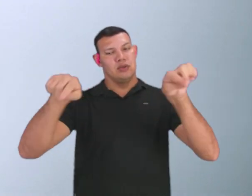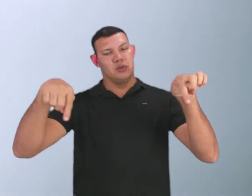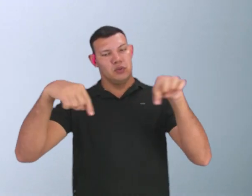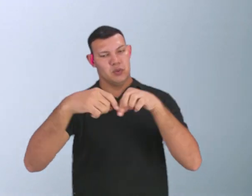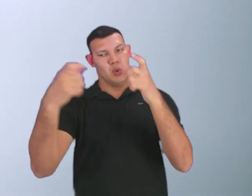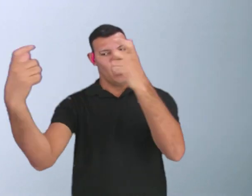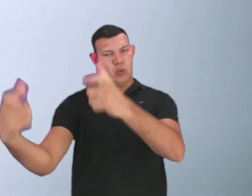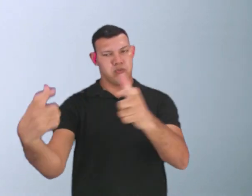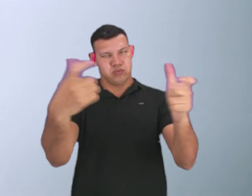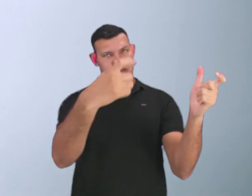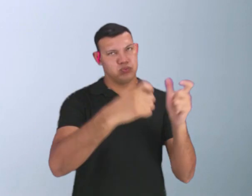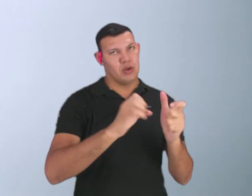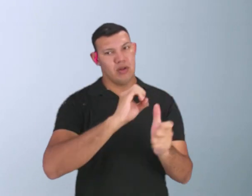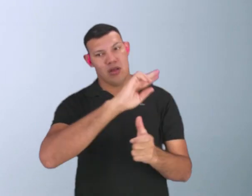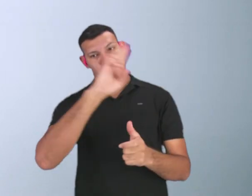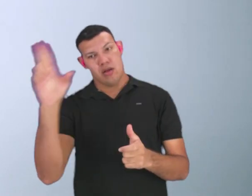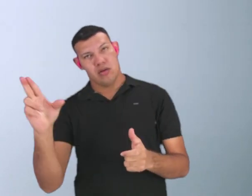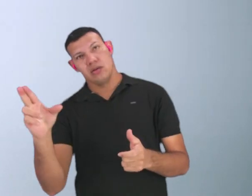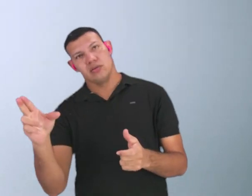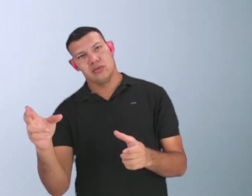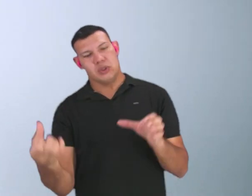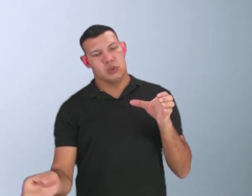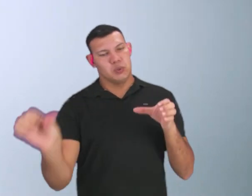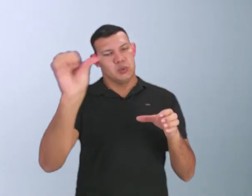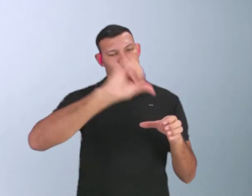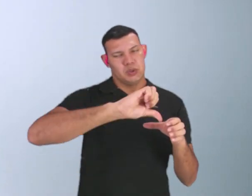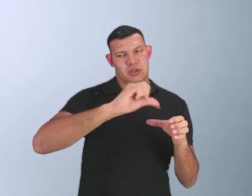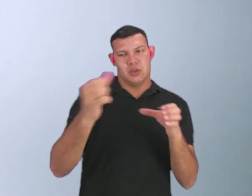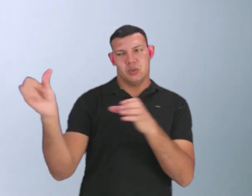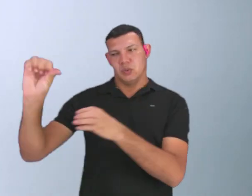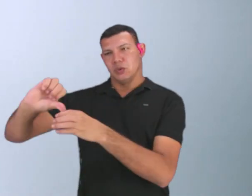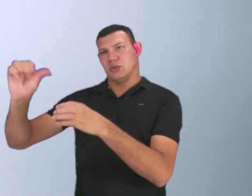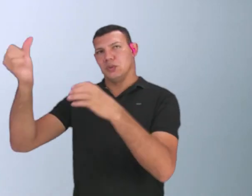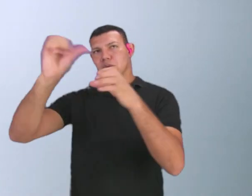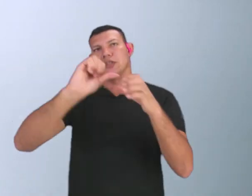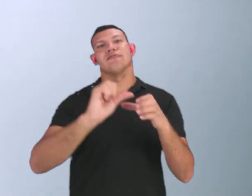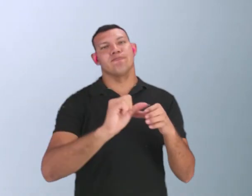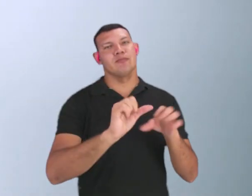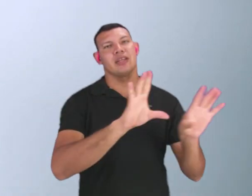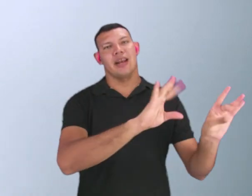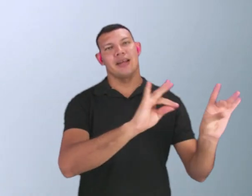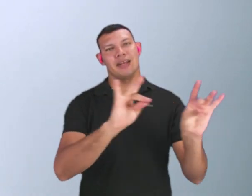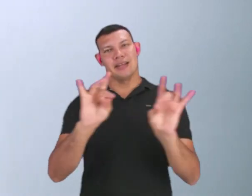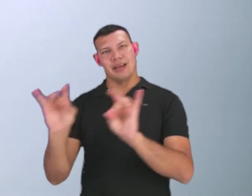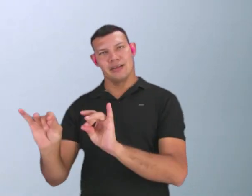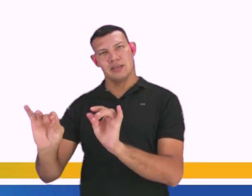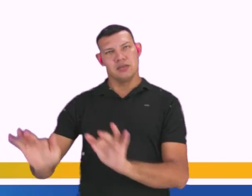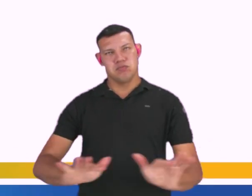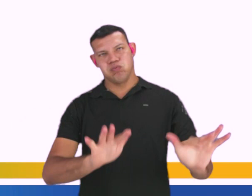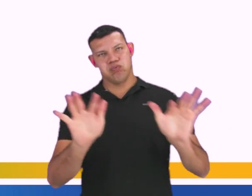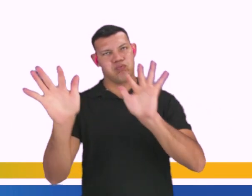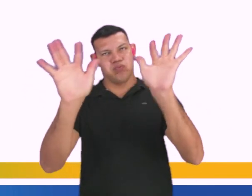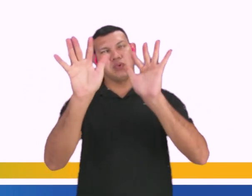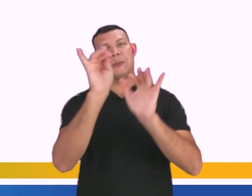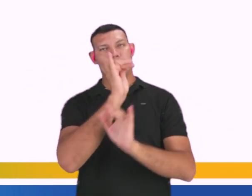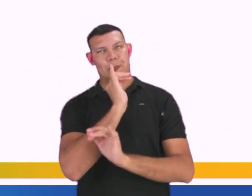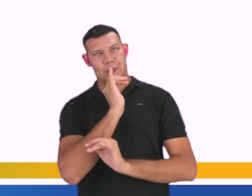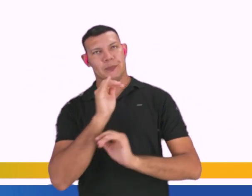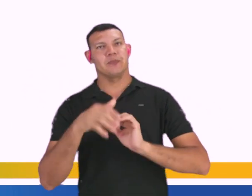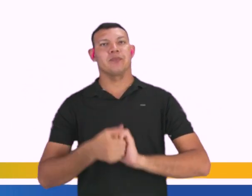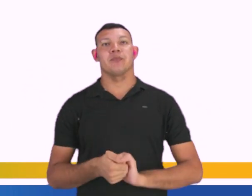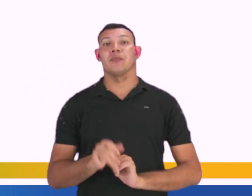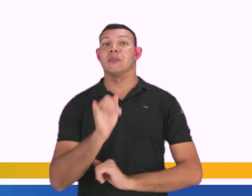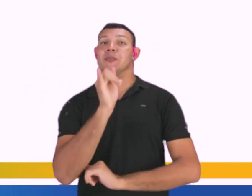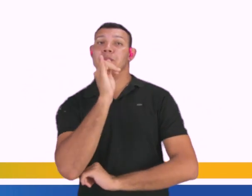Primeiro a gente caracteriza aí como sendo eles os líquidos e os gases. E aí tem como exemplo na figura, uma criança com um